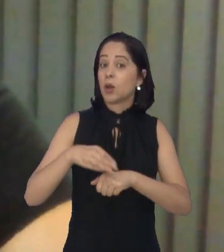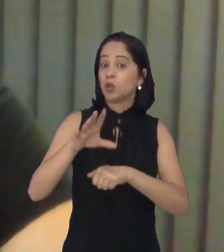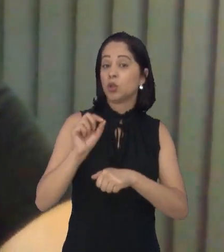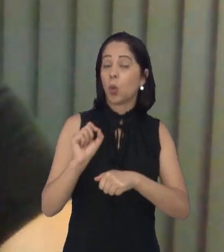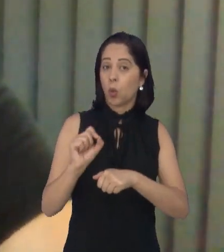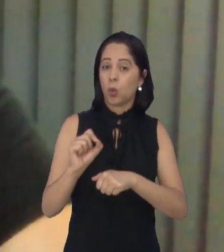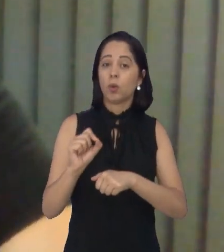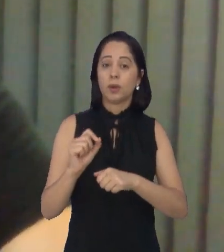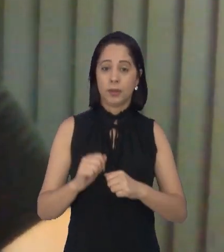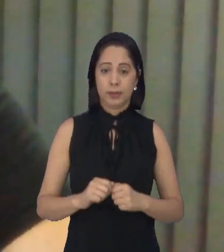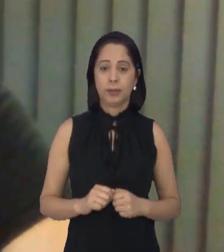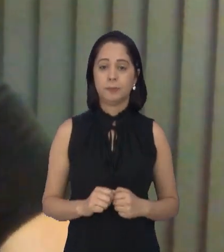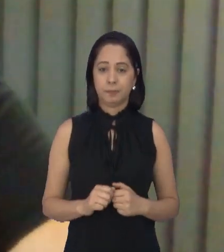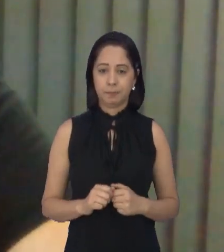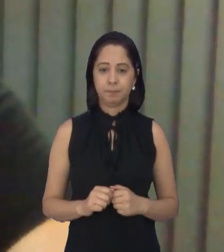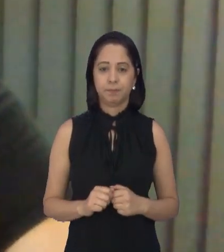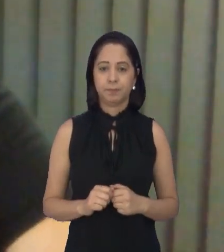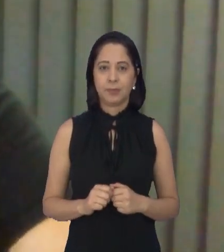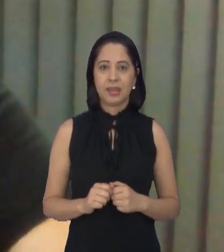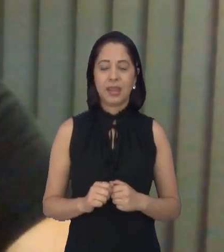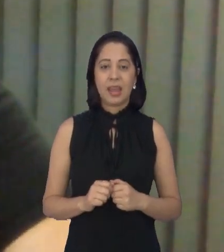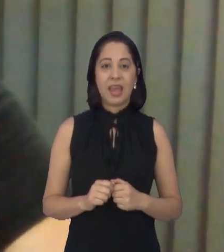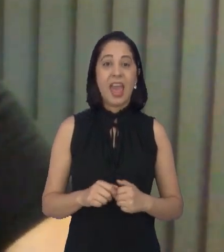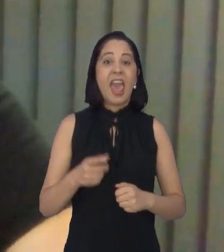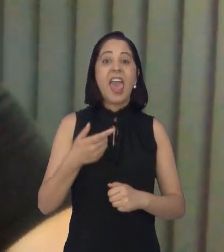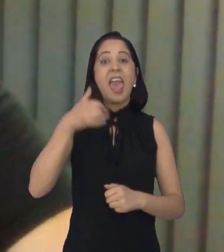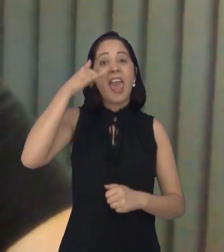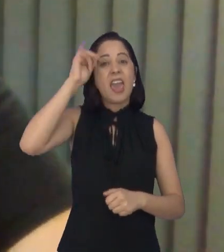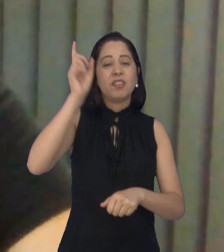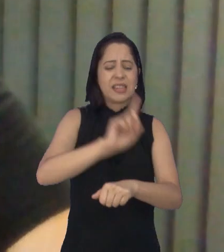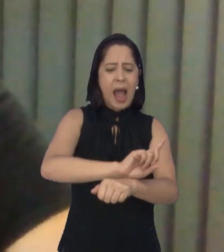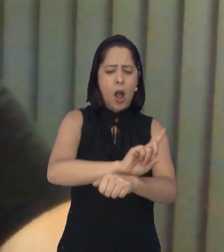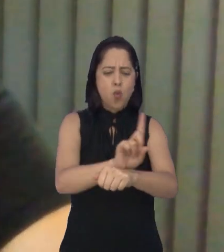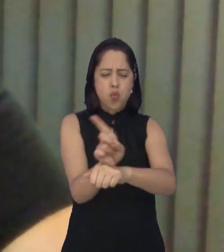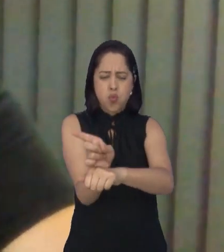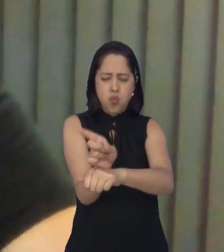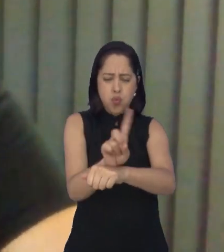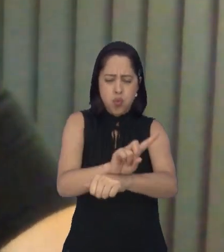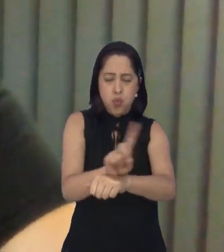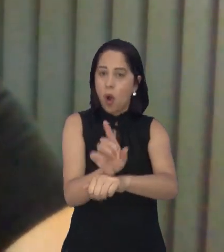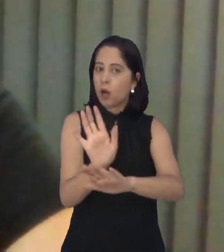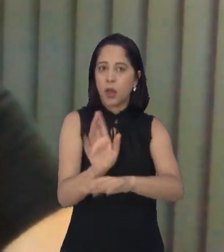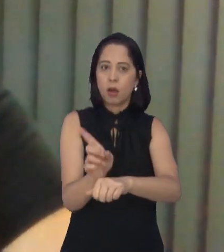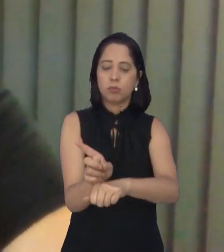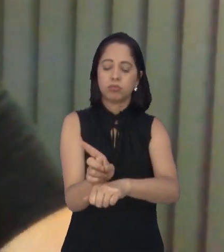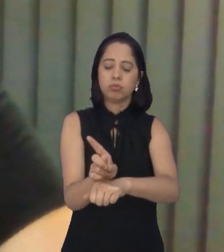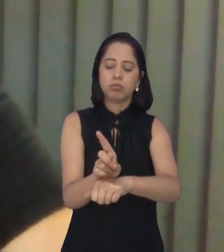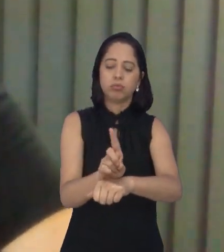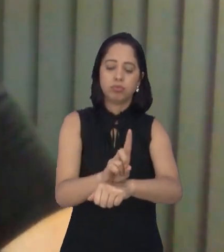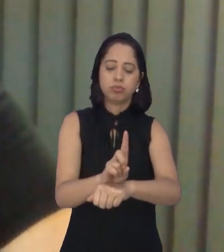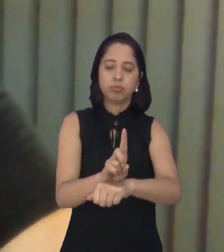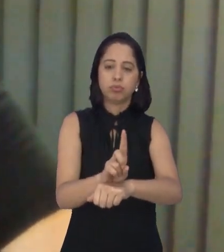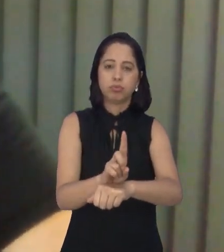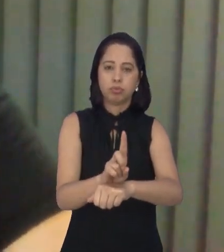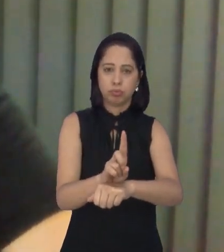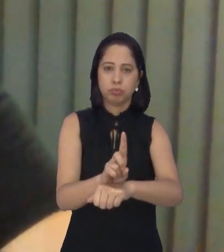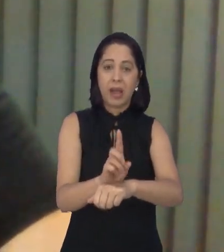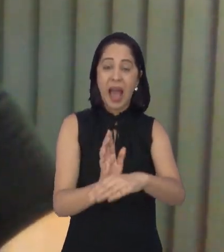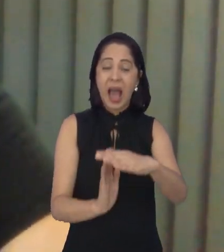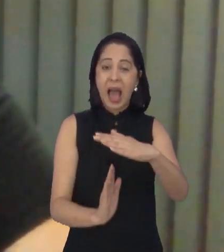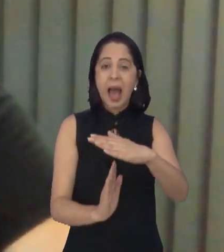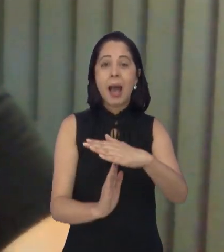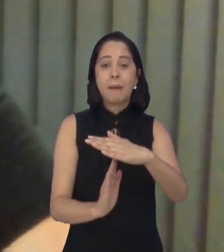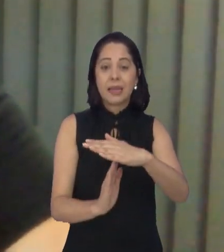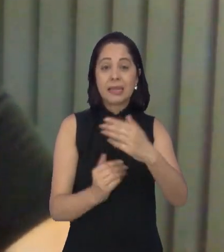Gisele, é realmente diminuir a velocidade que você está. A velocidade máxima permitida em cada via